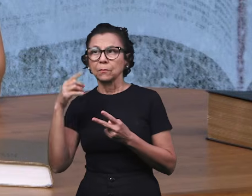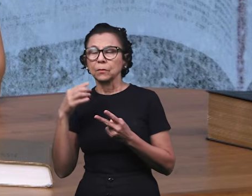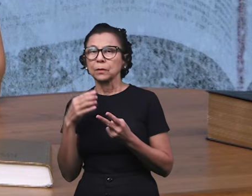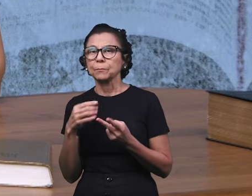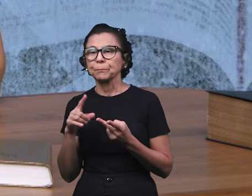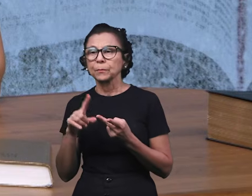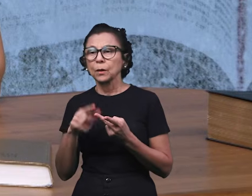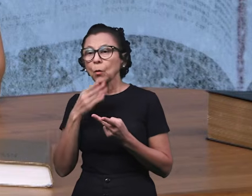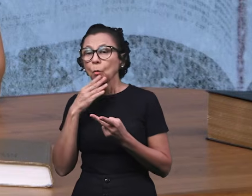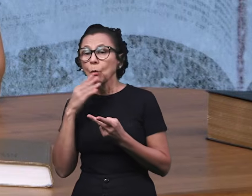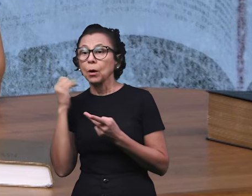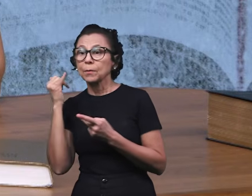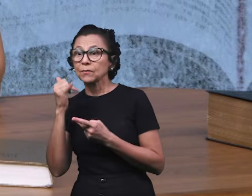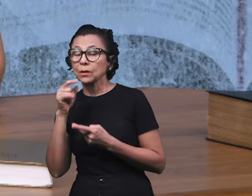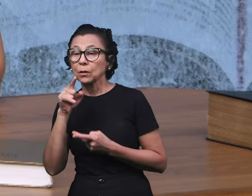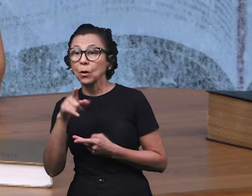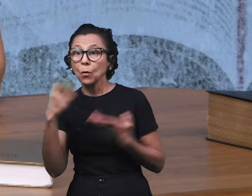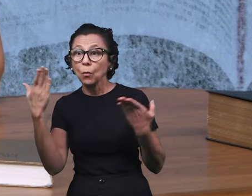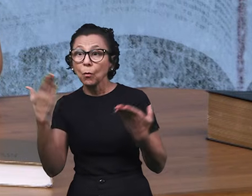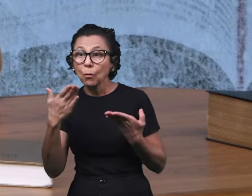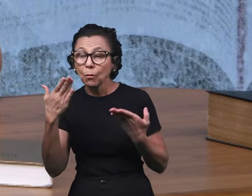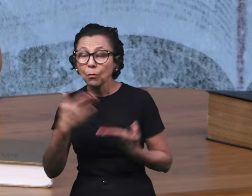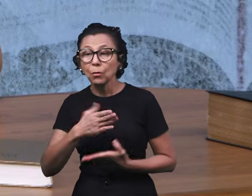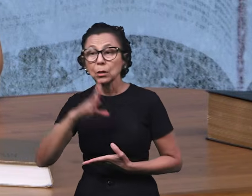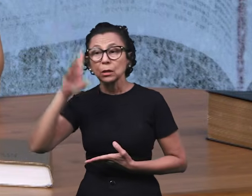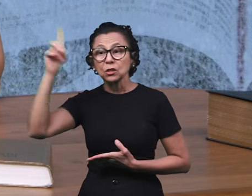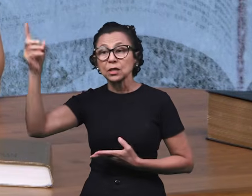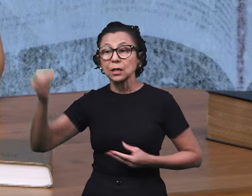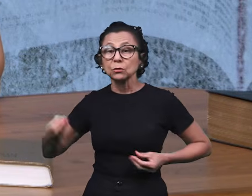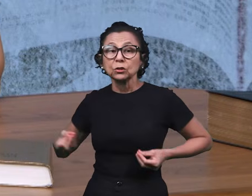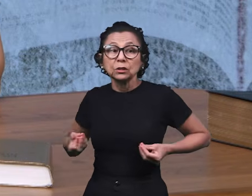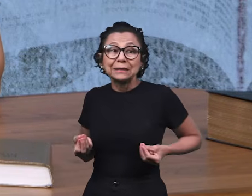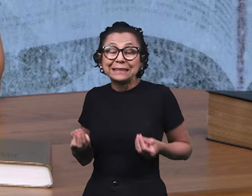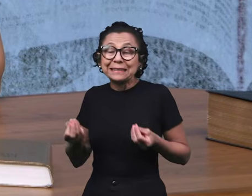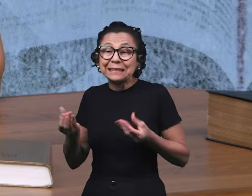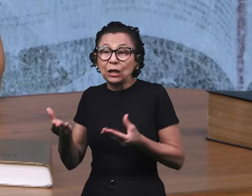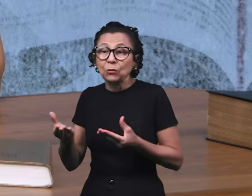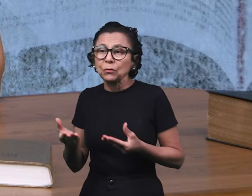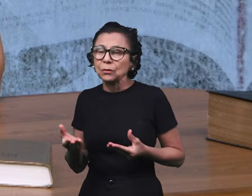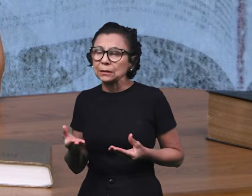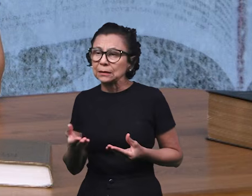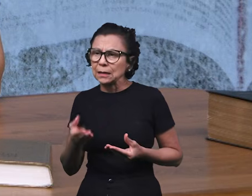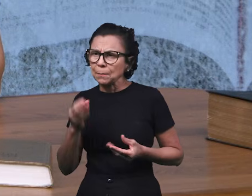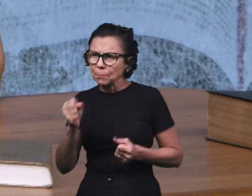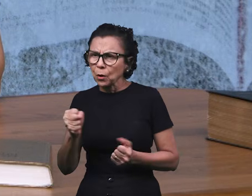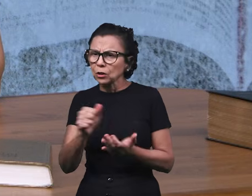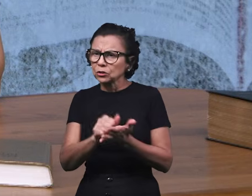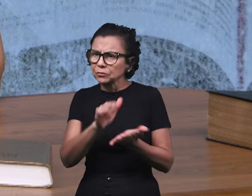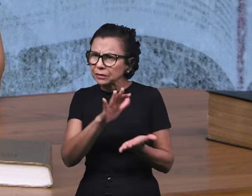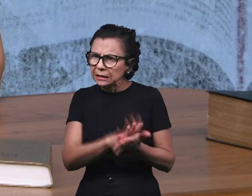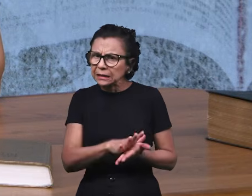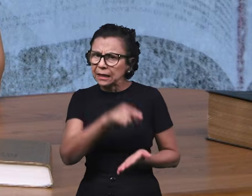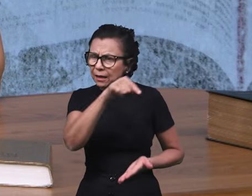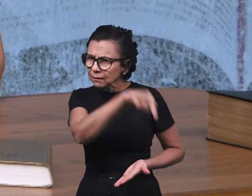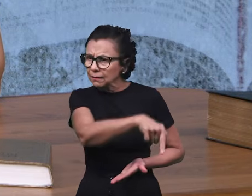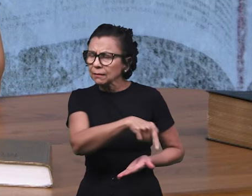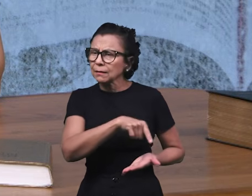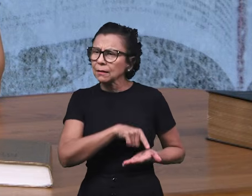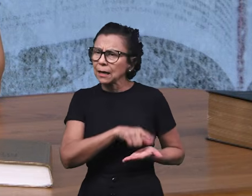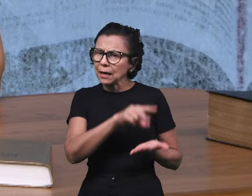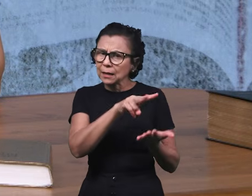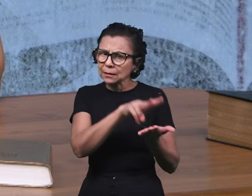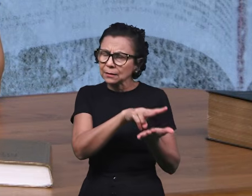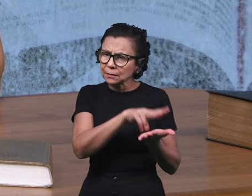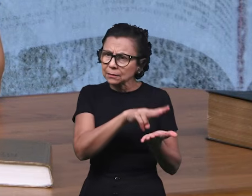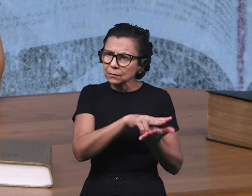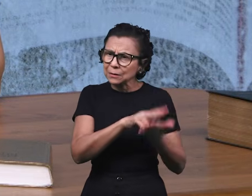te entregou hoje nas mãos a teu inimigo. Deixa-mo, pois, agora encravar com a lança de uma